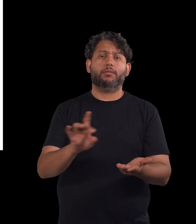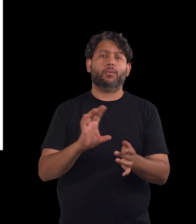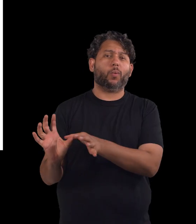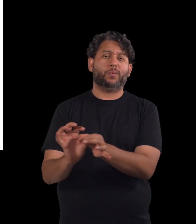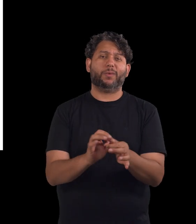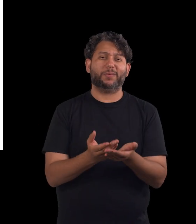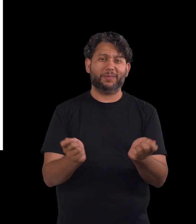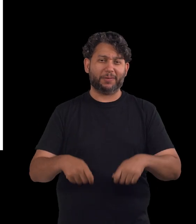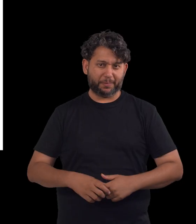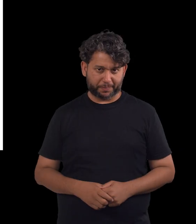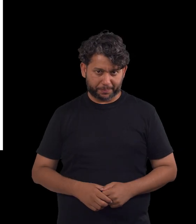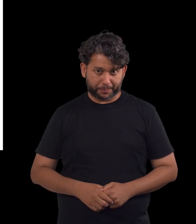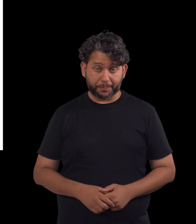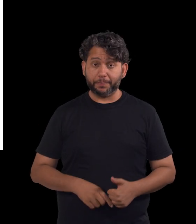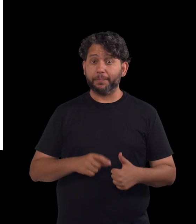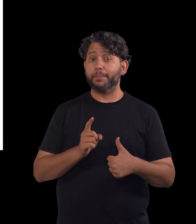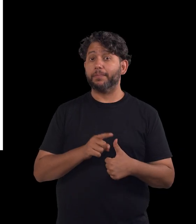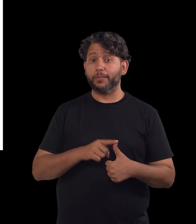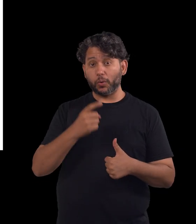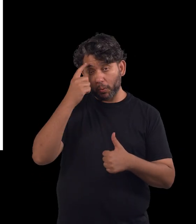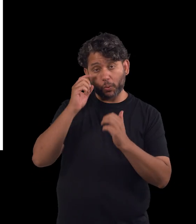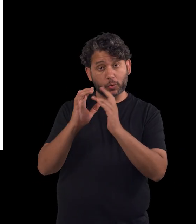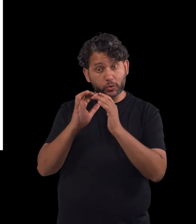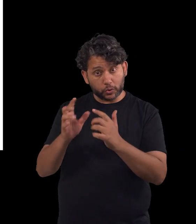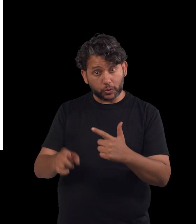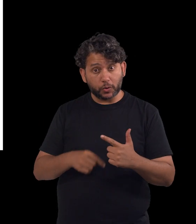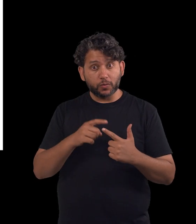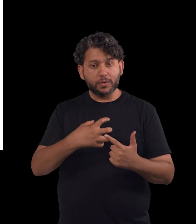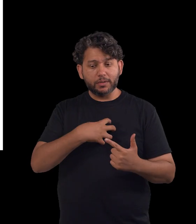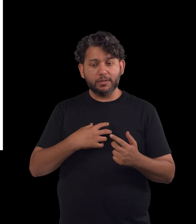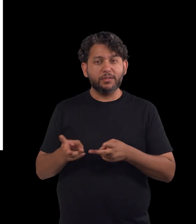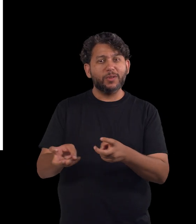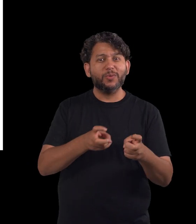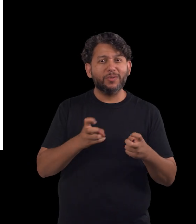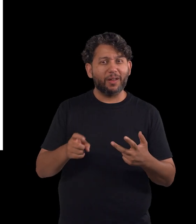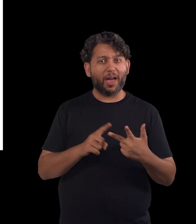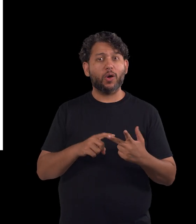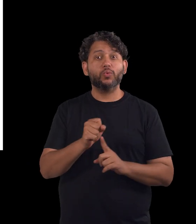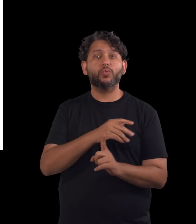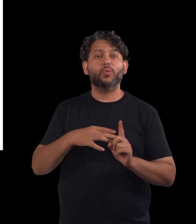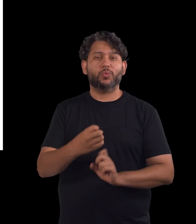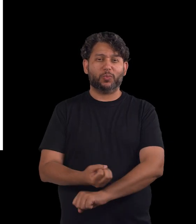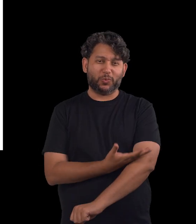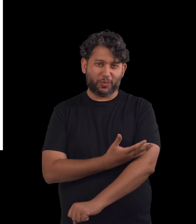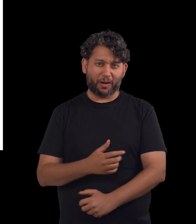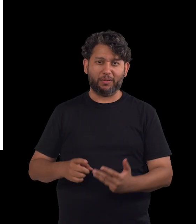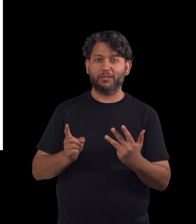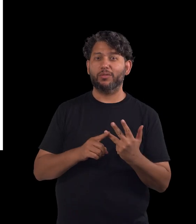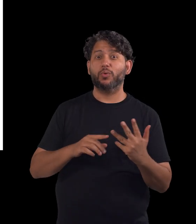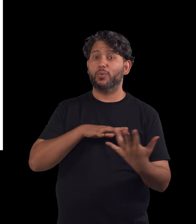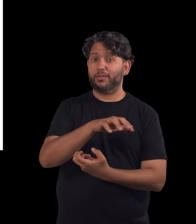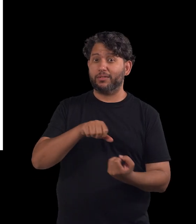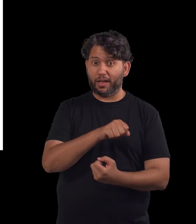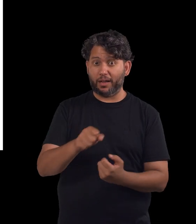e temáticas. São eles: pilar cognitivo, pilar sensorial, pilar socioemocional,